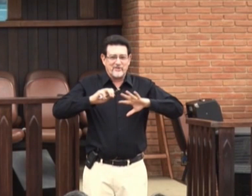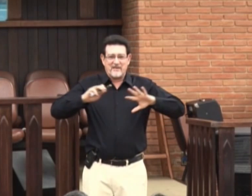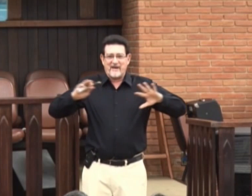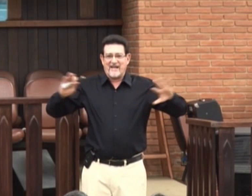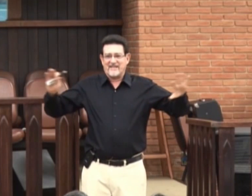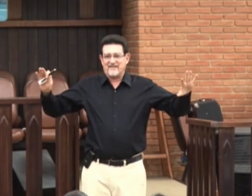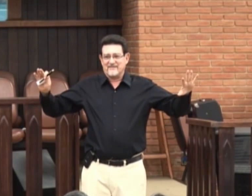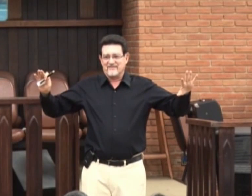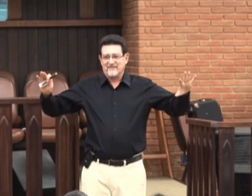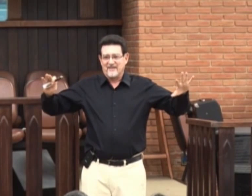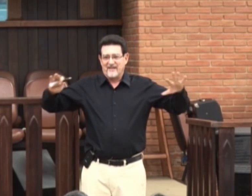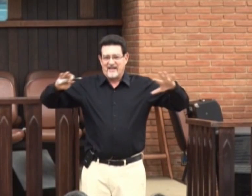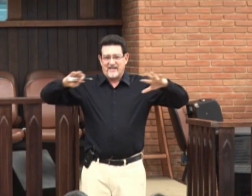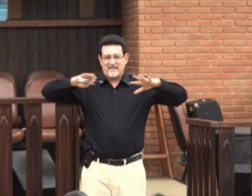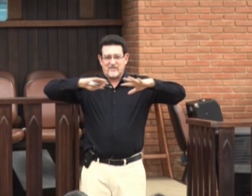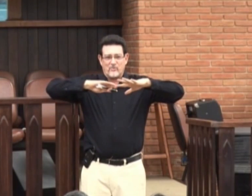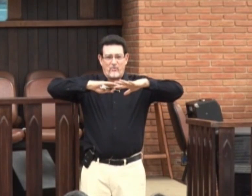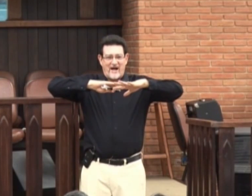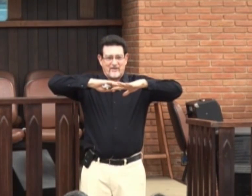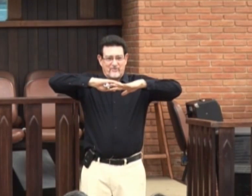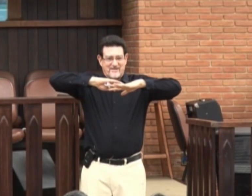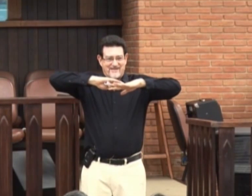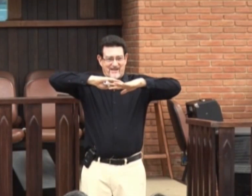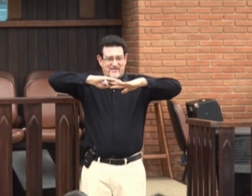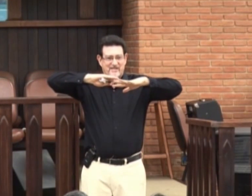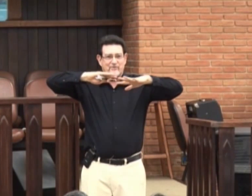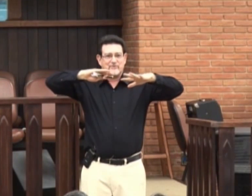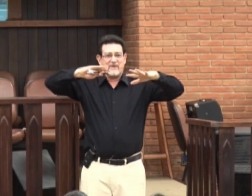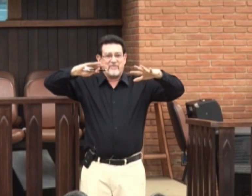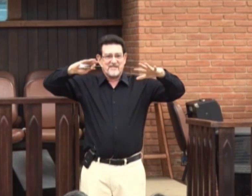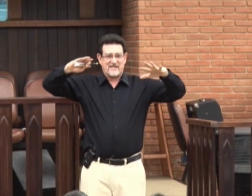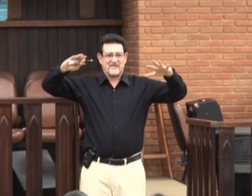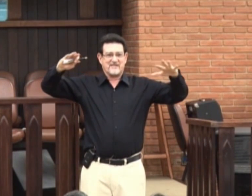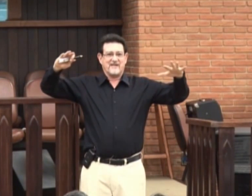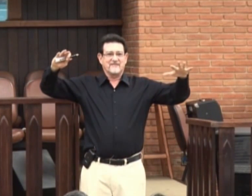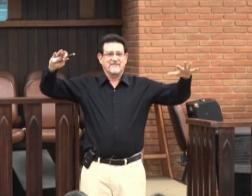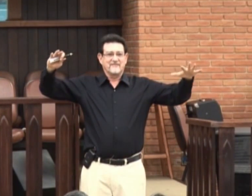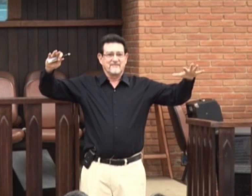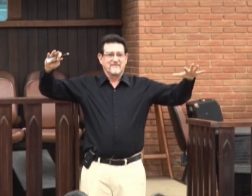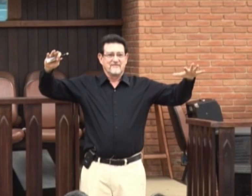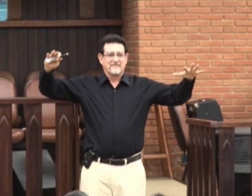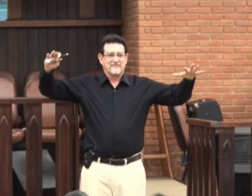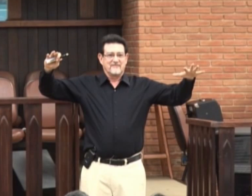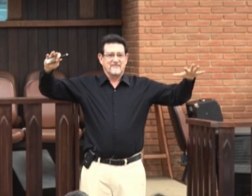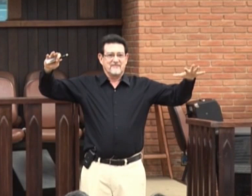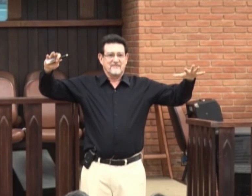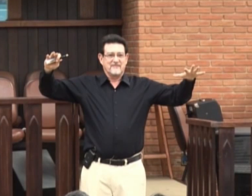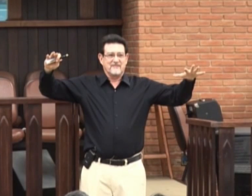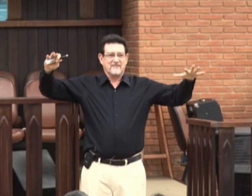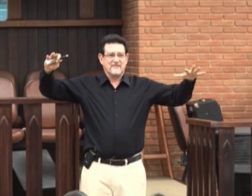Não precisou dizer mais nada. Disse: o quarto se encheu de uma presença.